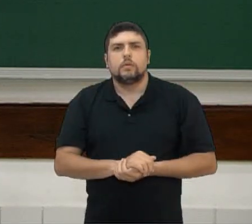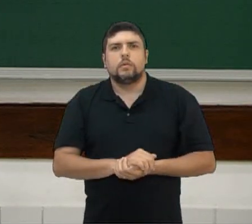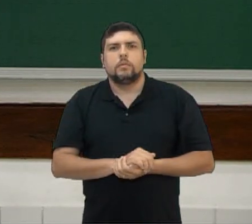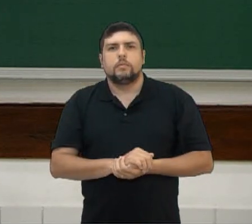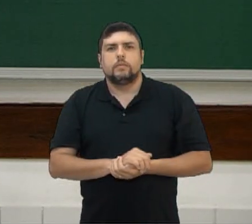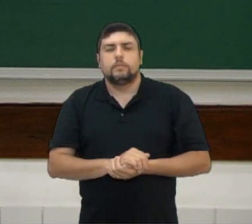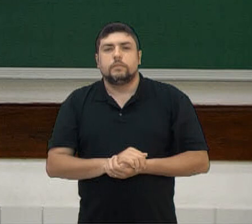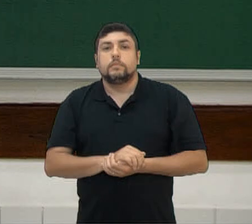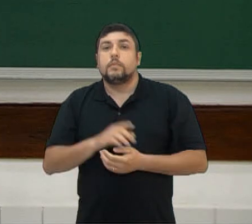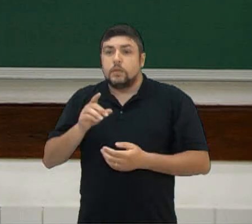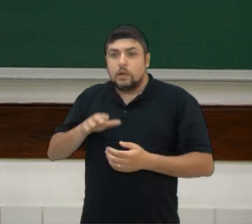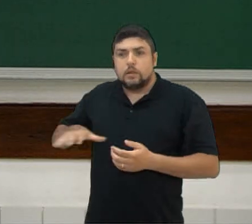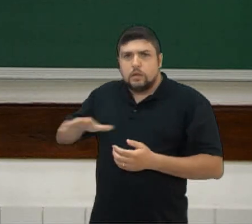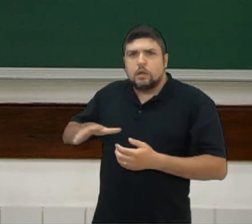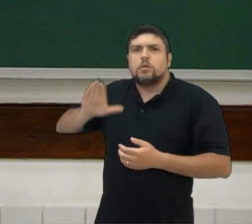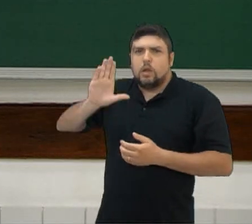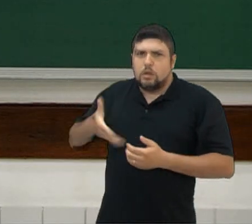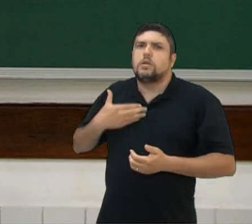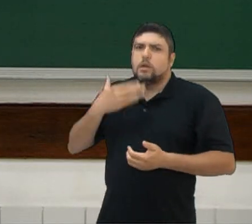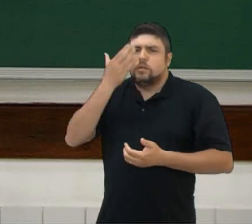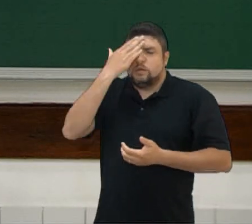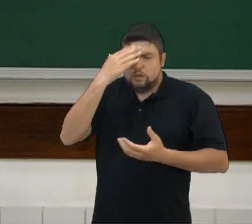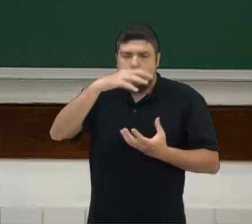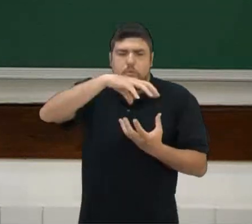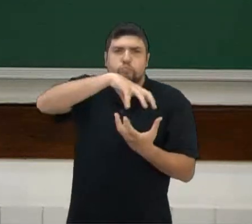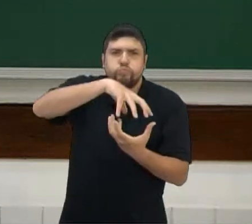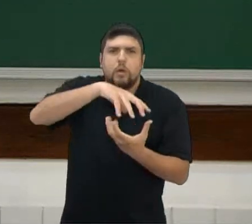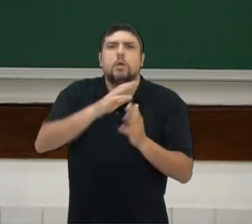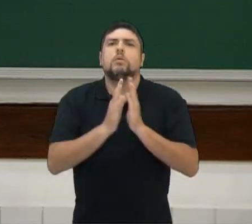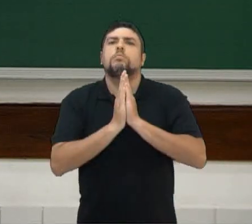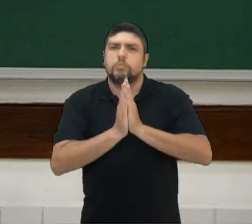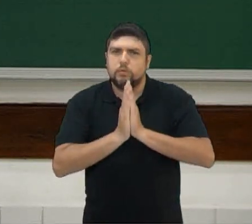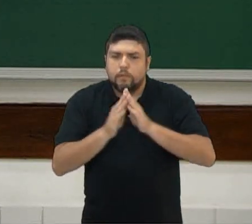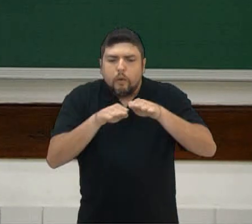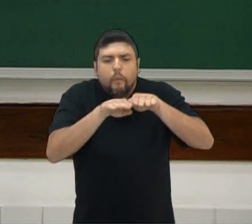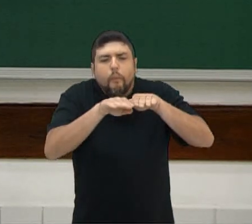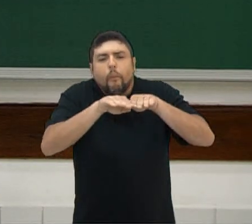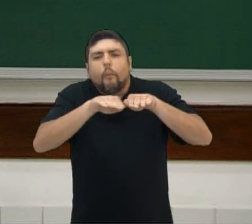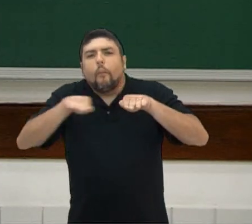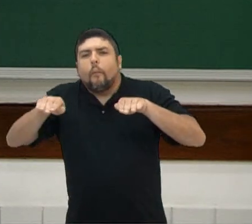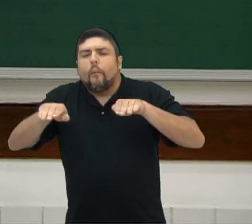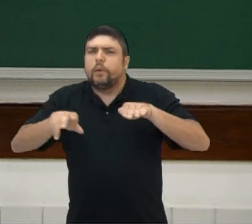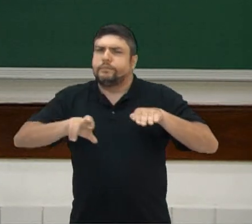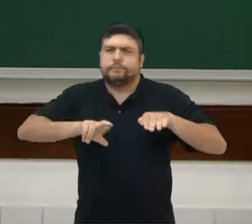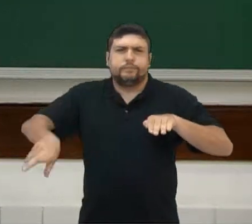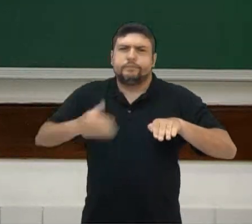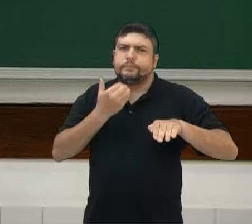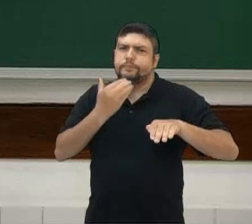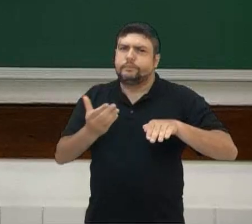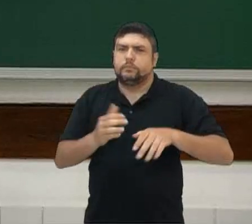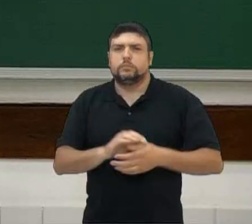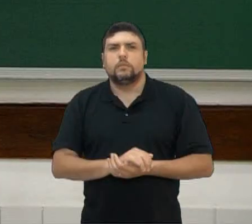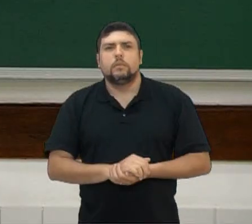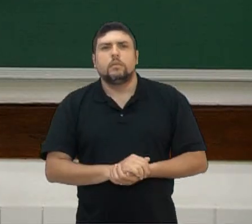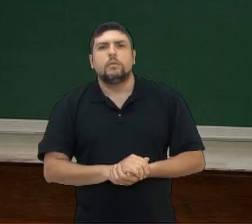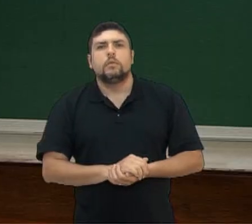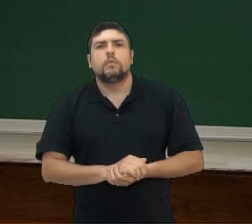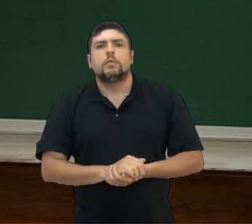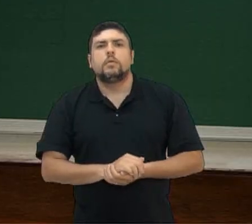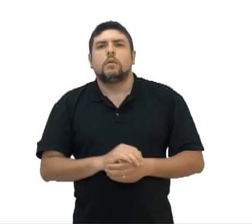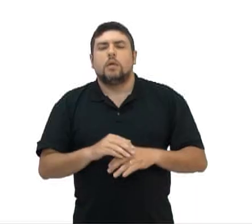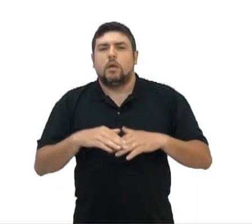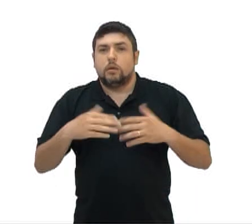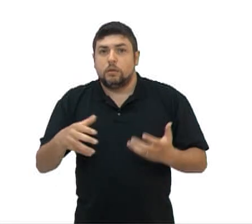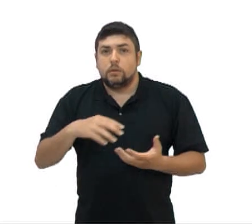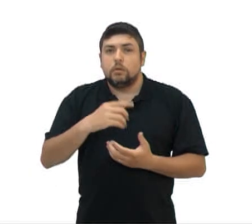Terra era redonda. Pelo amor de Deus, essa história de terraplanismo não existe, gente. Continuando. Essa última investida de